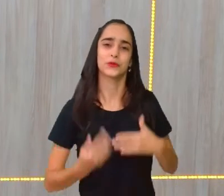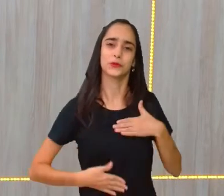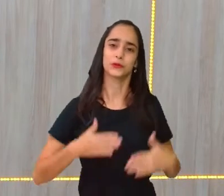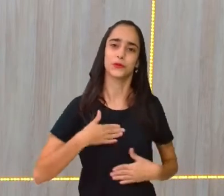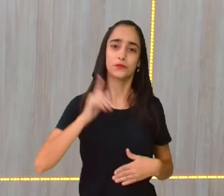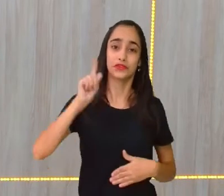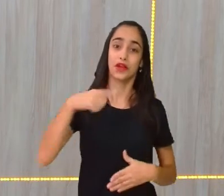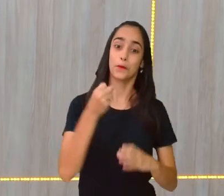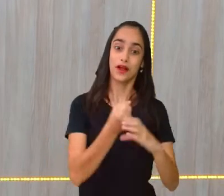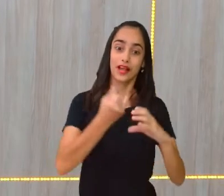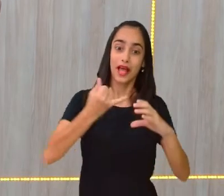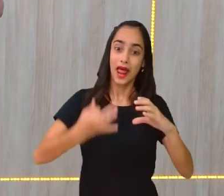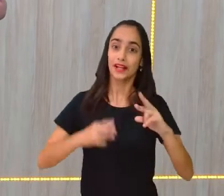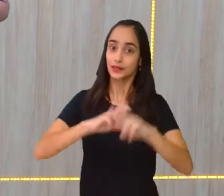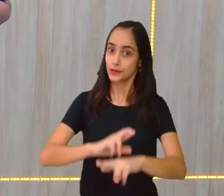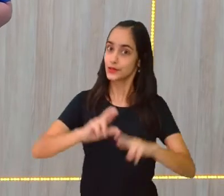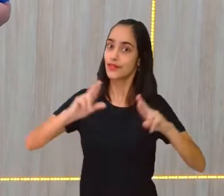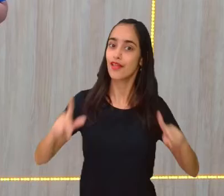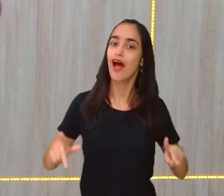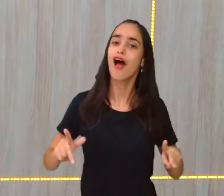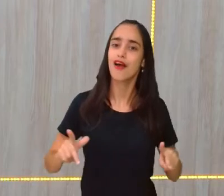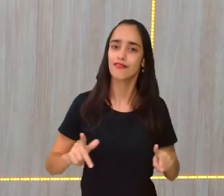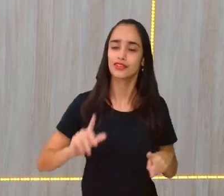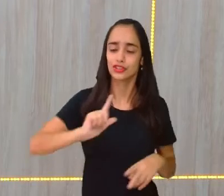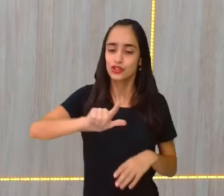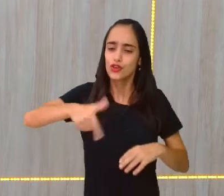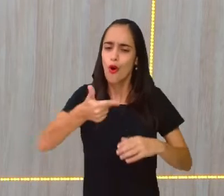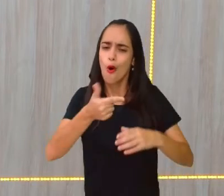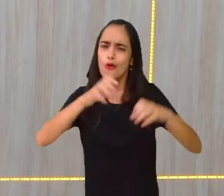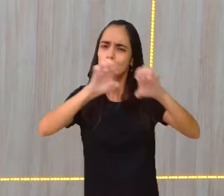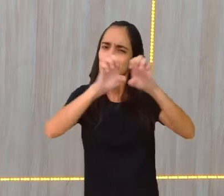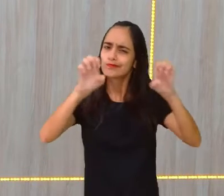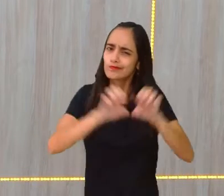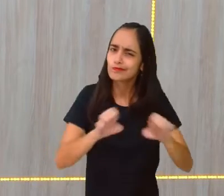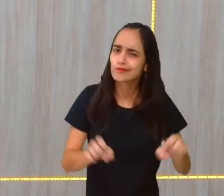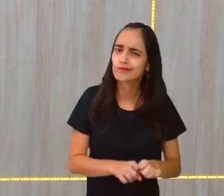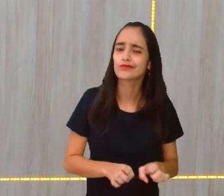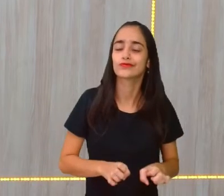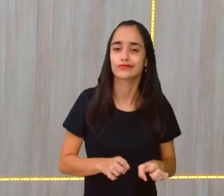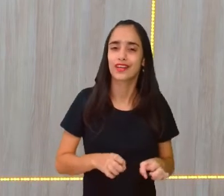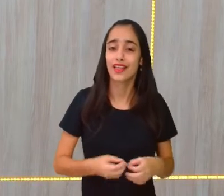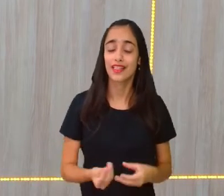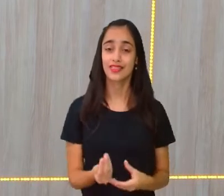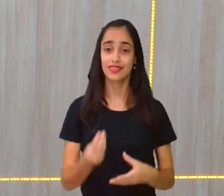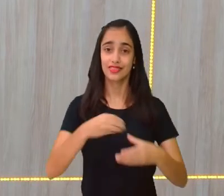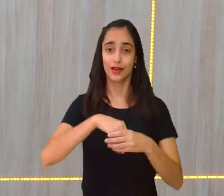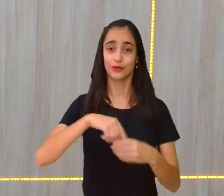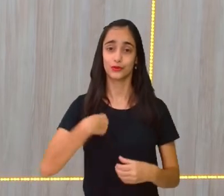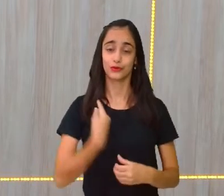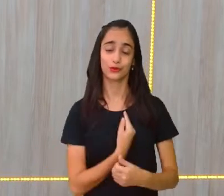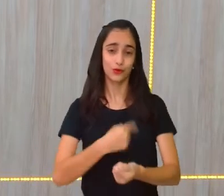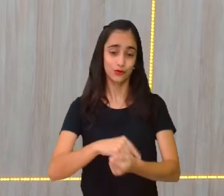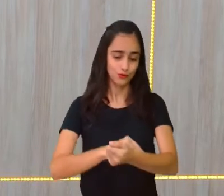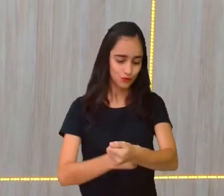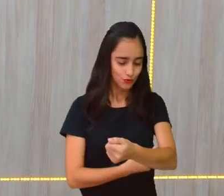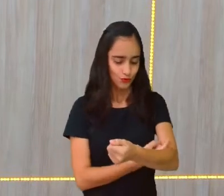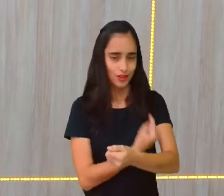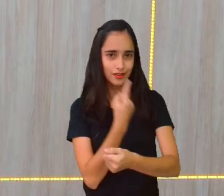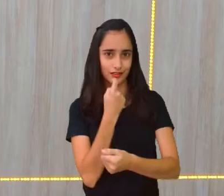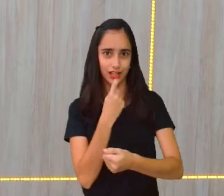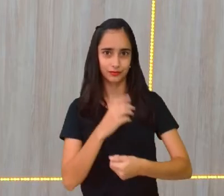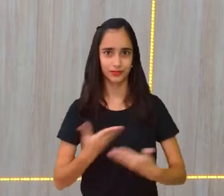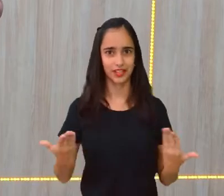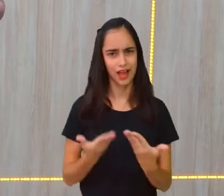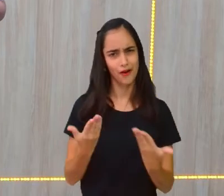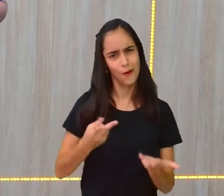aí bem diferente das outras estruturas, das outras células que compõem o nosso sangue. Na